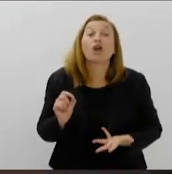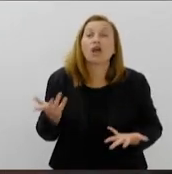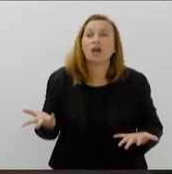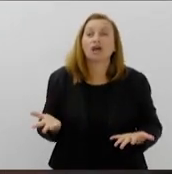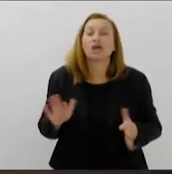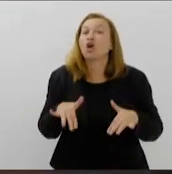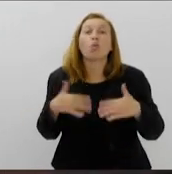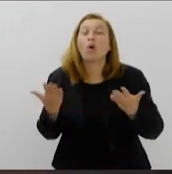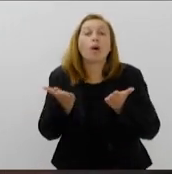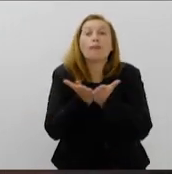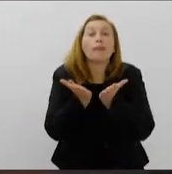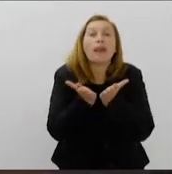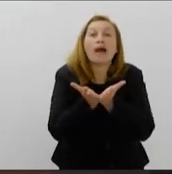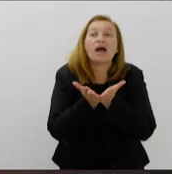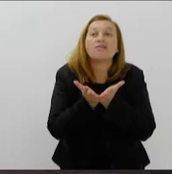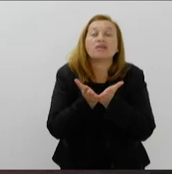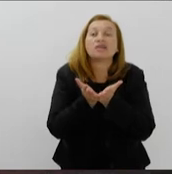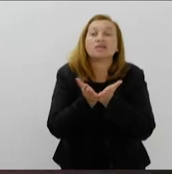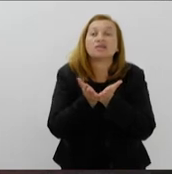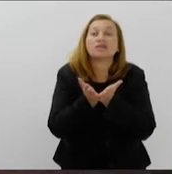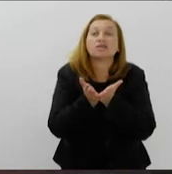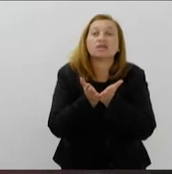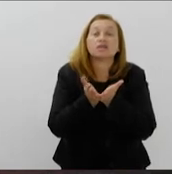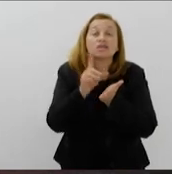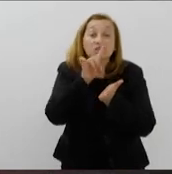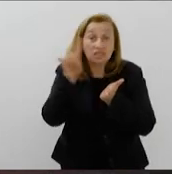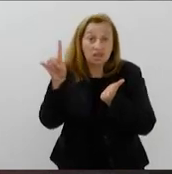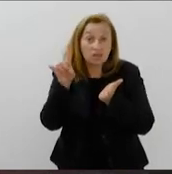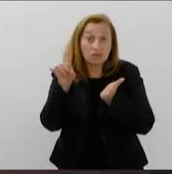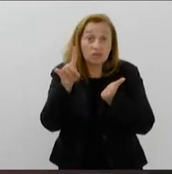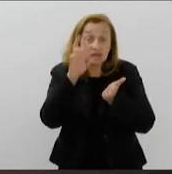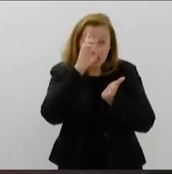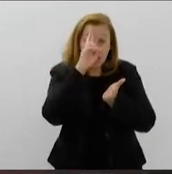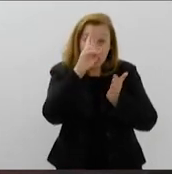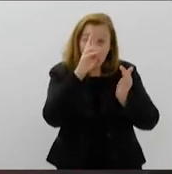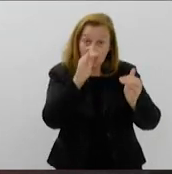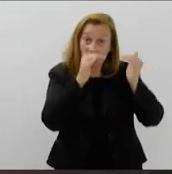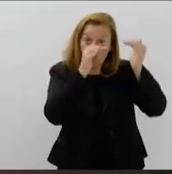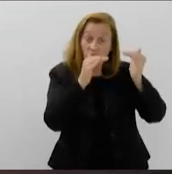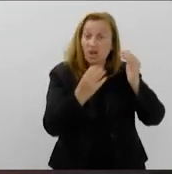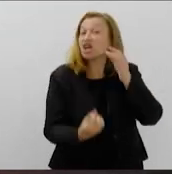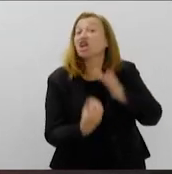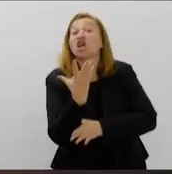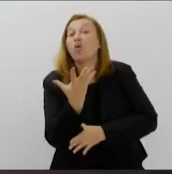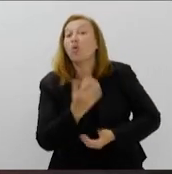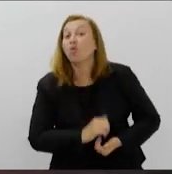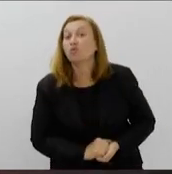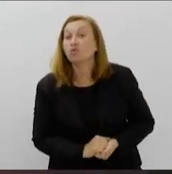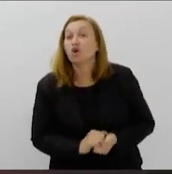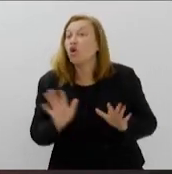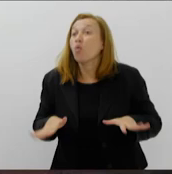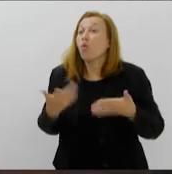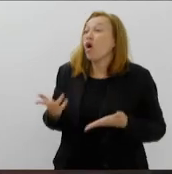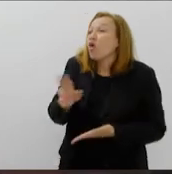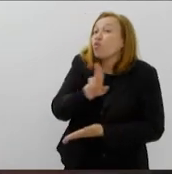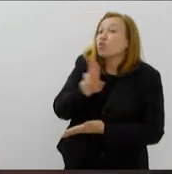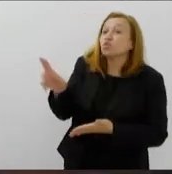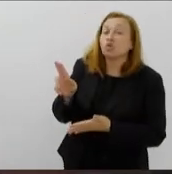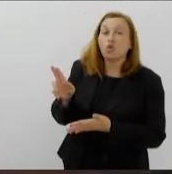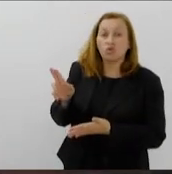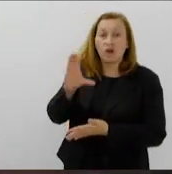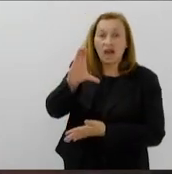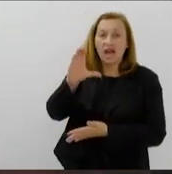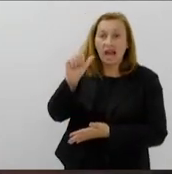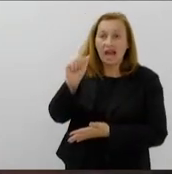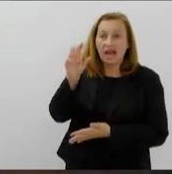Qual é a Bíblia que Vossa Excelência criou? Qual é o novo catecismo?